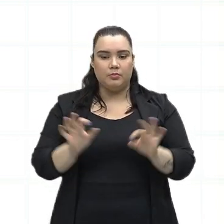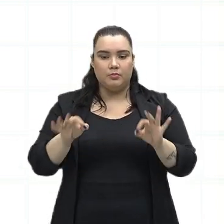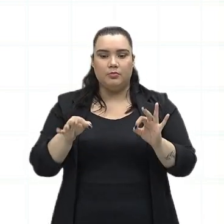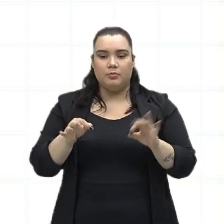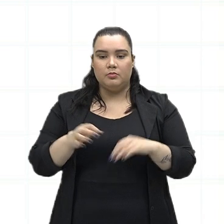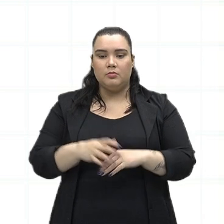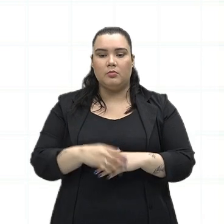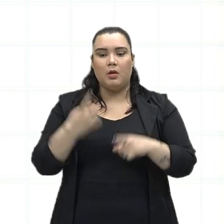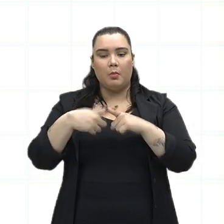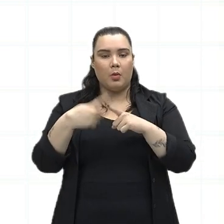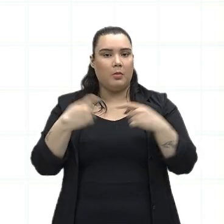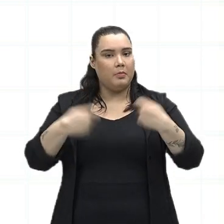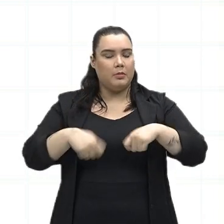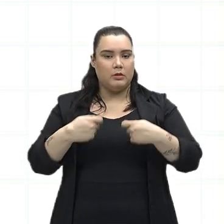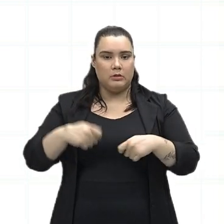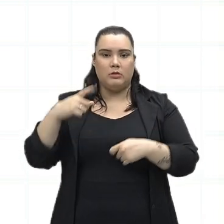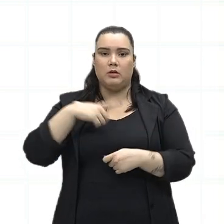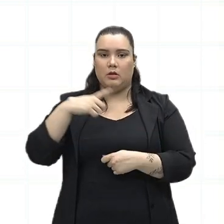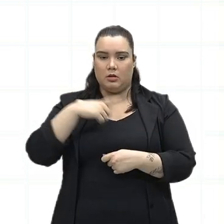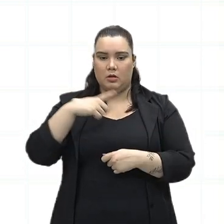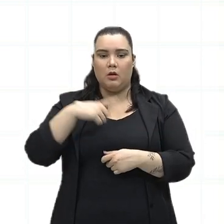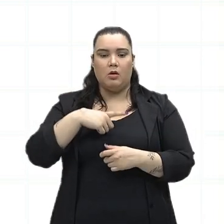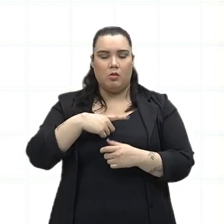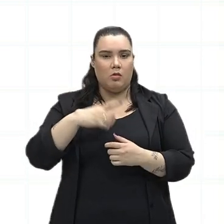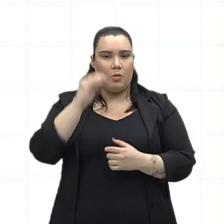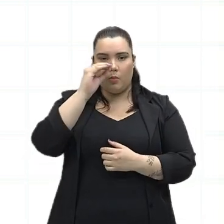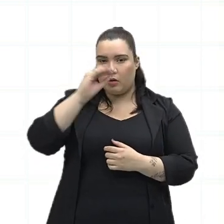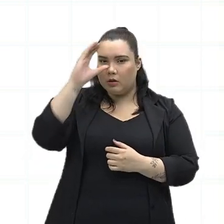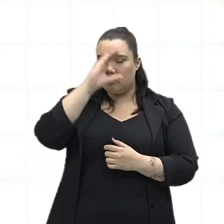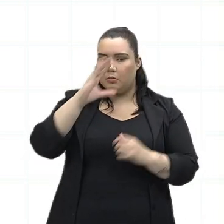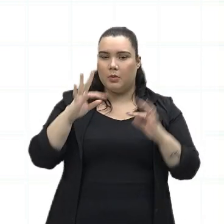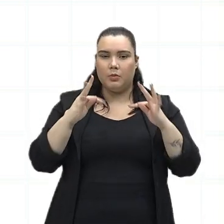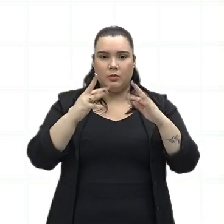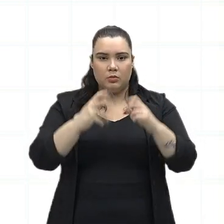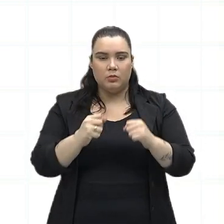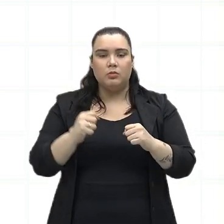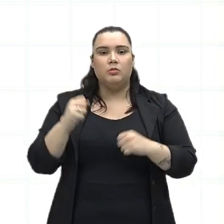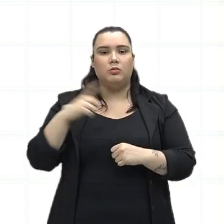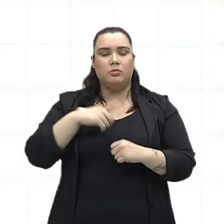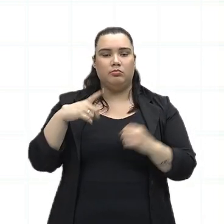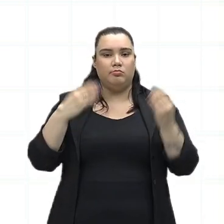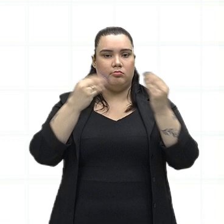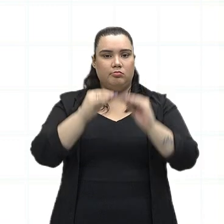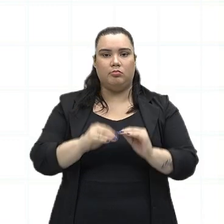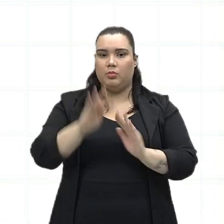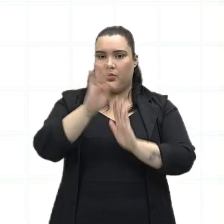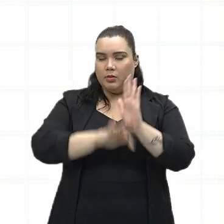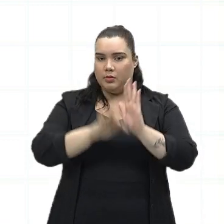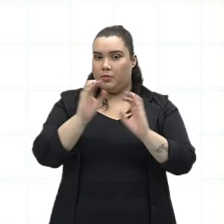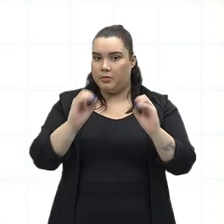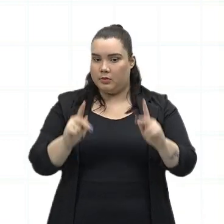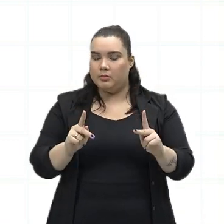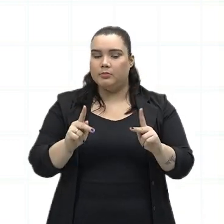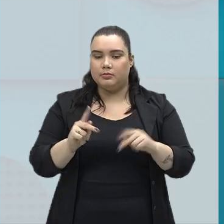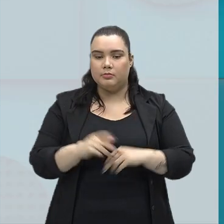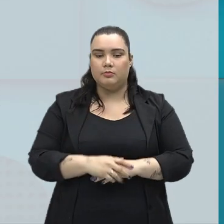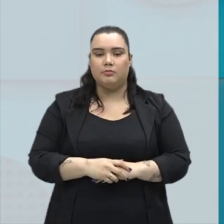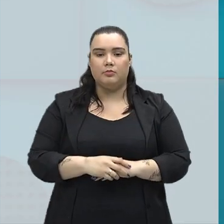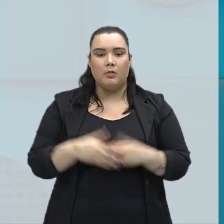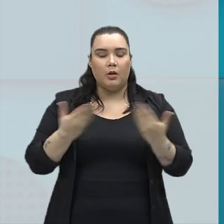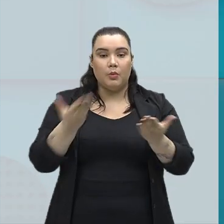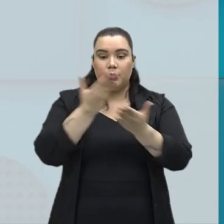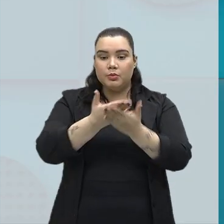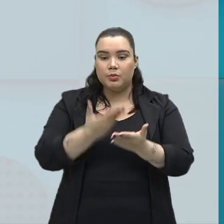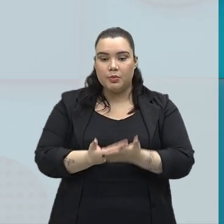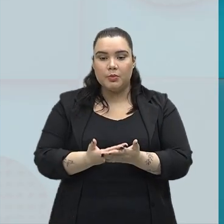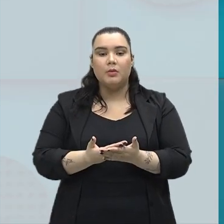A gente tem que trazer todo o nosso conhecimento para o texto, tá bom, gente? Então, a gente está estudando